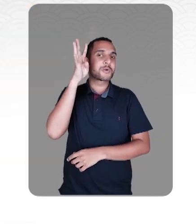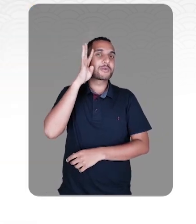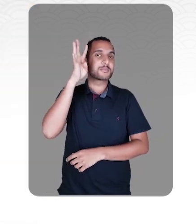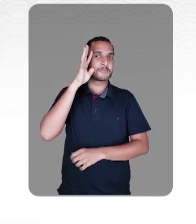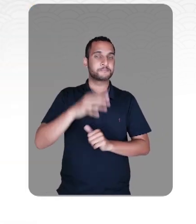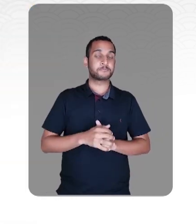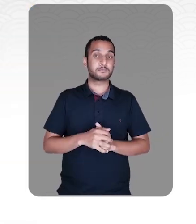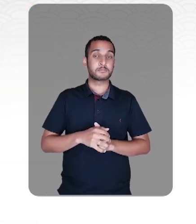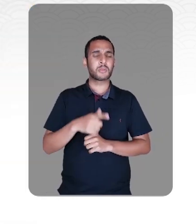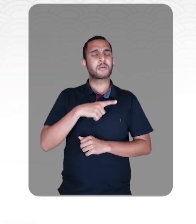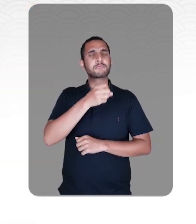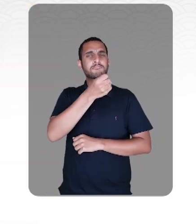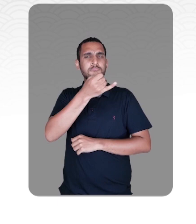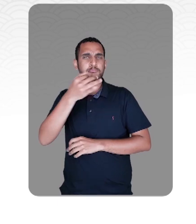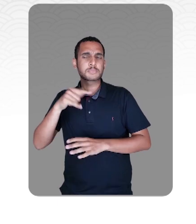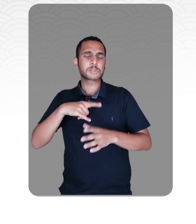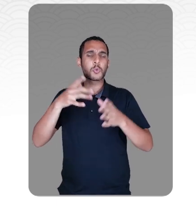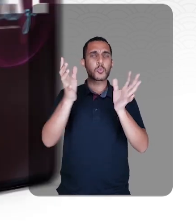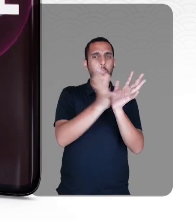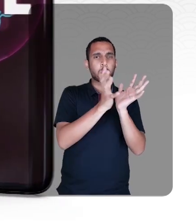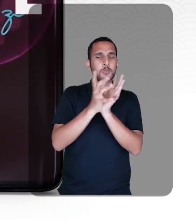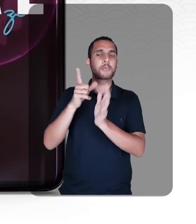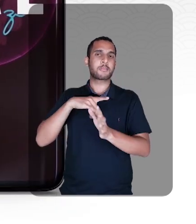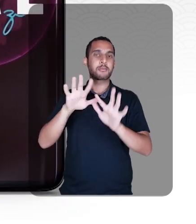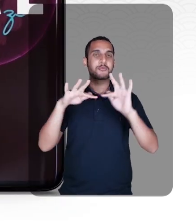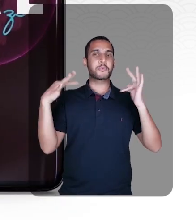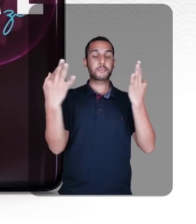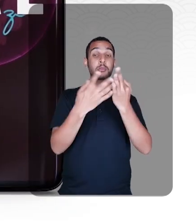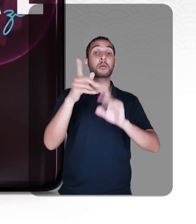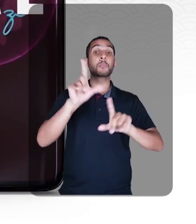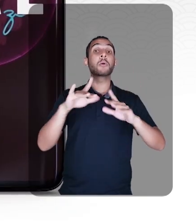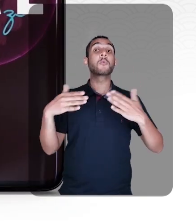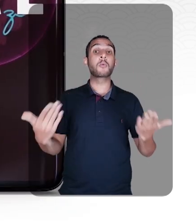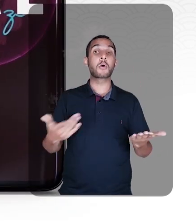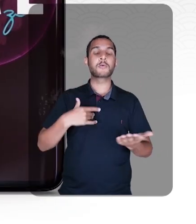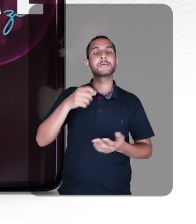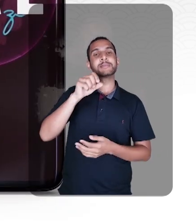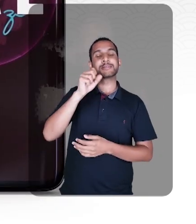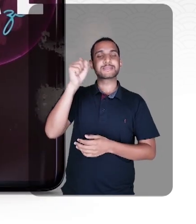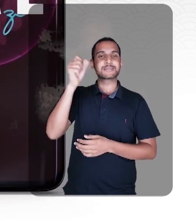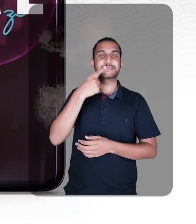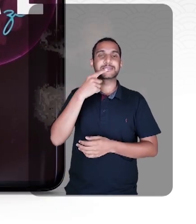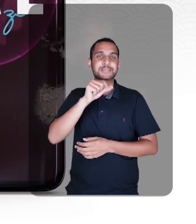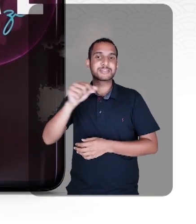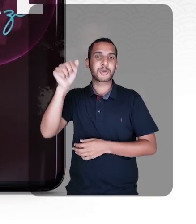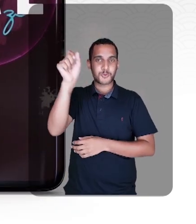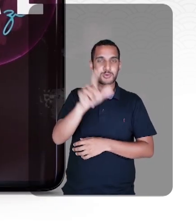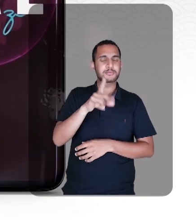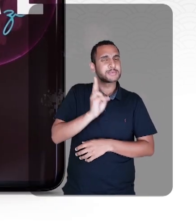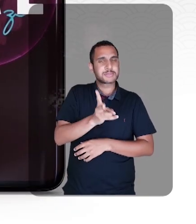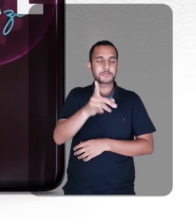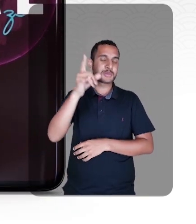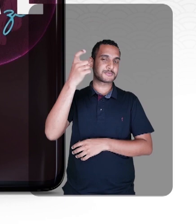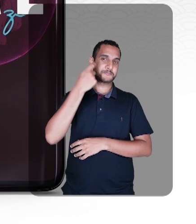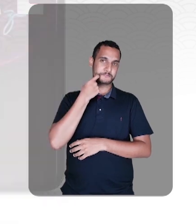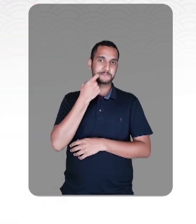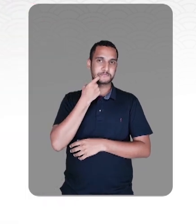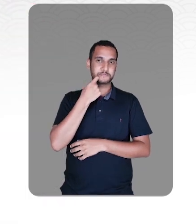as quartas-feiras. E os tantos membros que formam a nossa família com o programa Sal e Luz toda